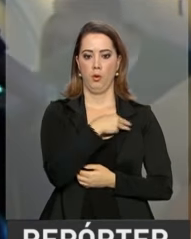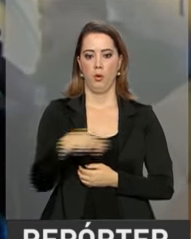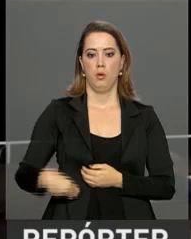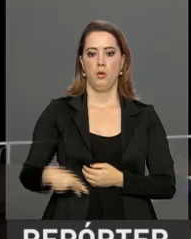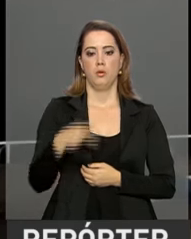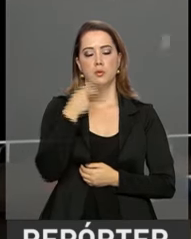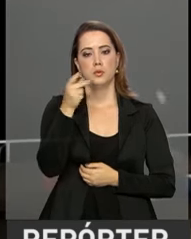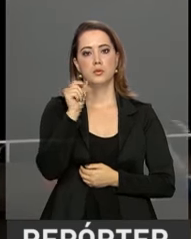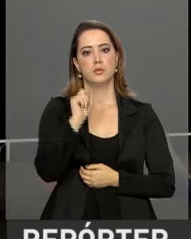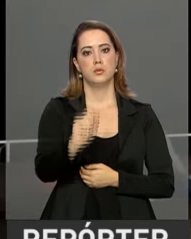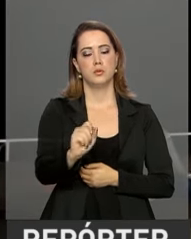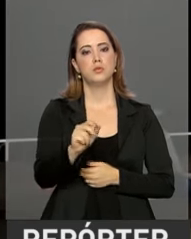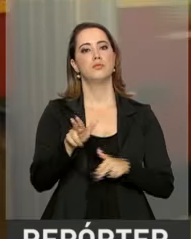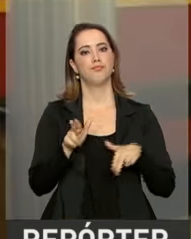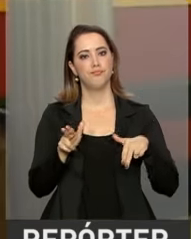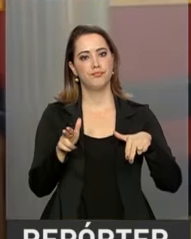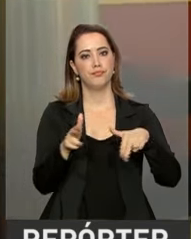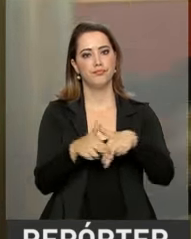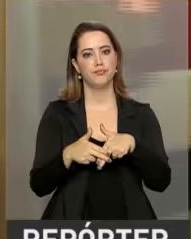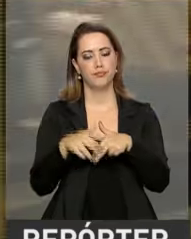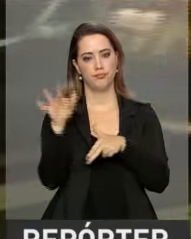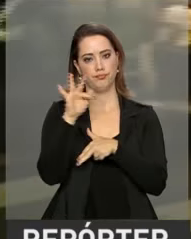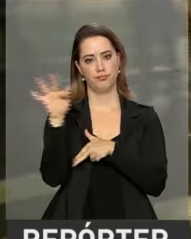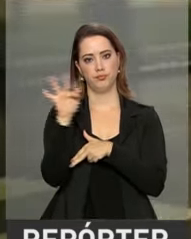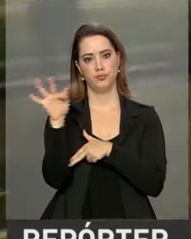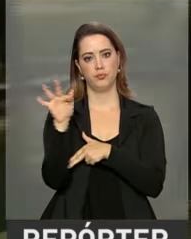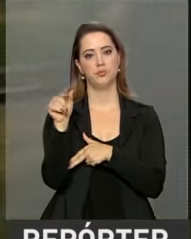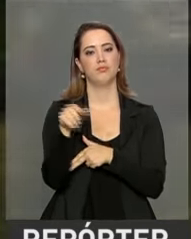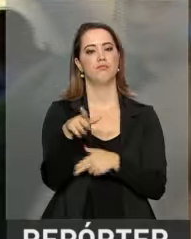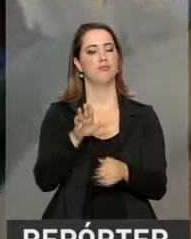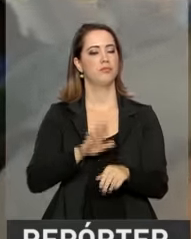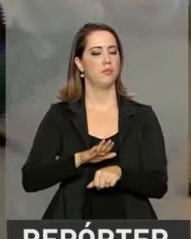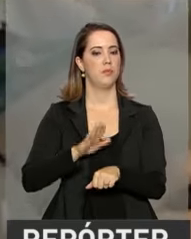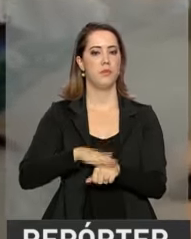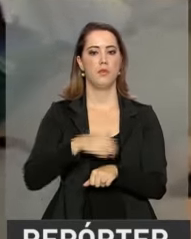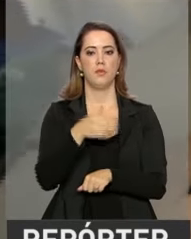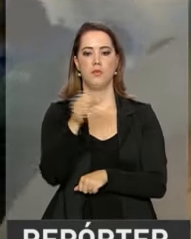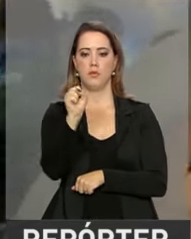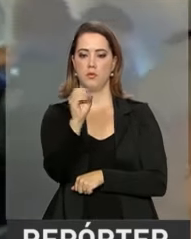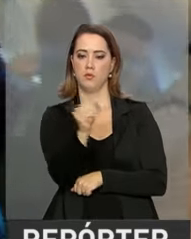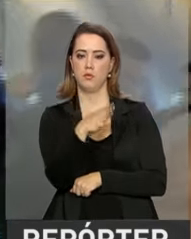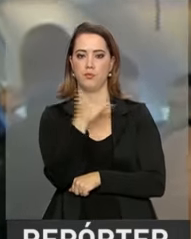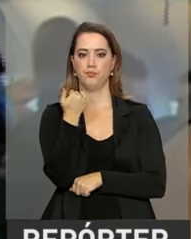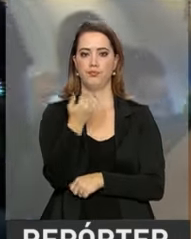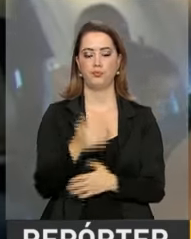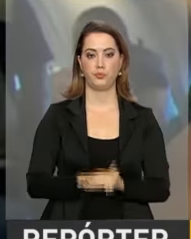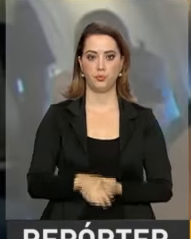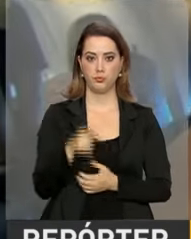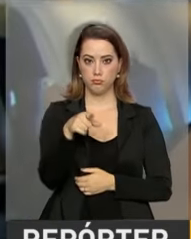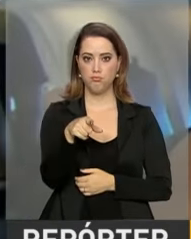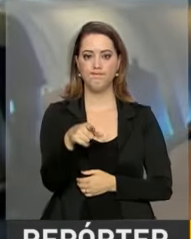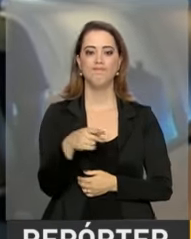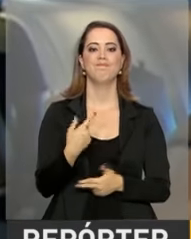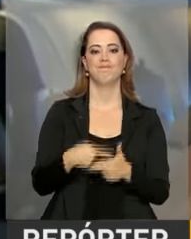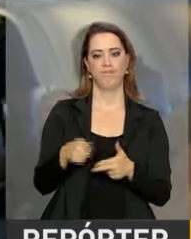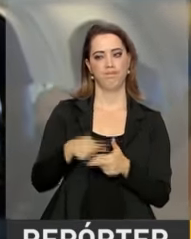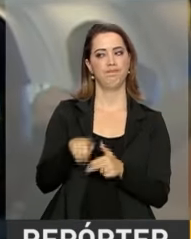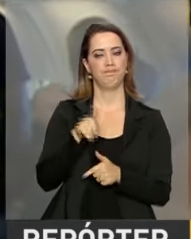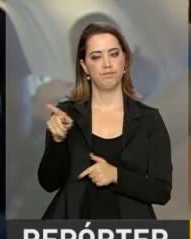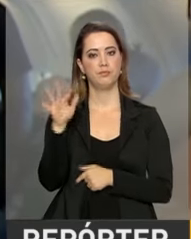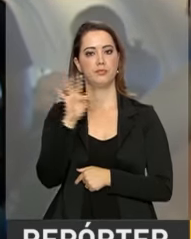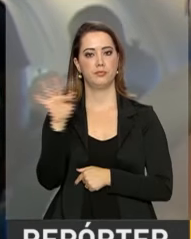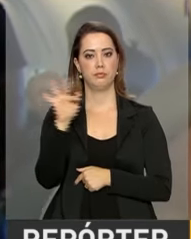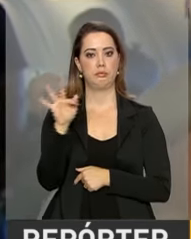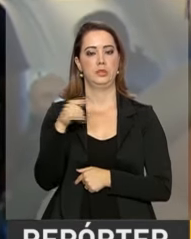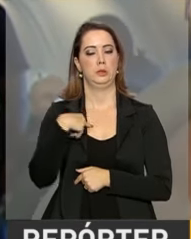atentado ocorrido em Nice, na França, que deixou mais de 80 vítimas. A tragédia de Nice nos preocupa, além de